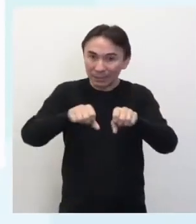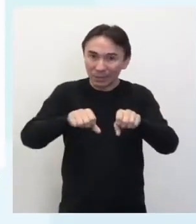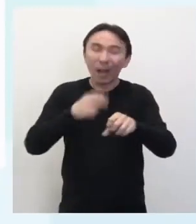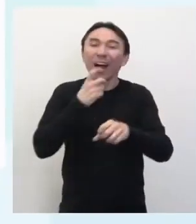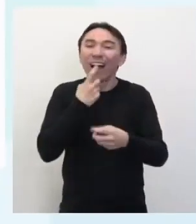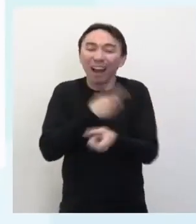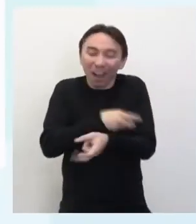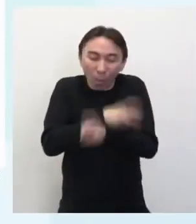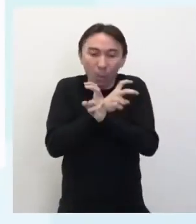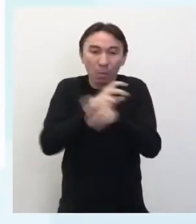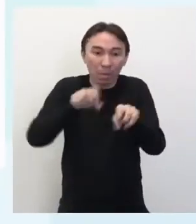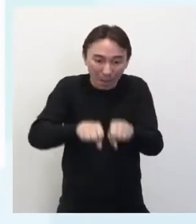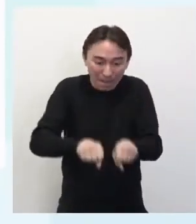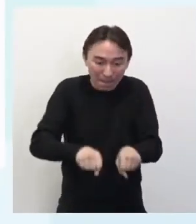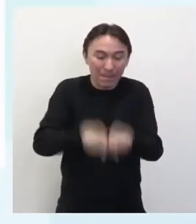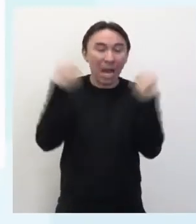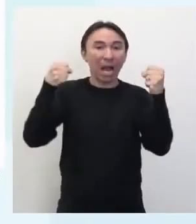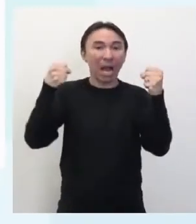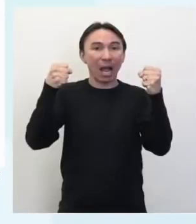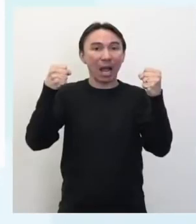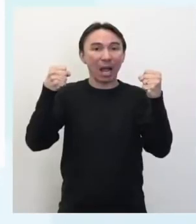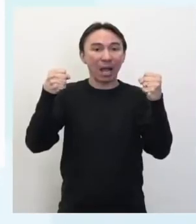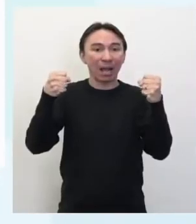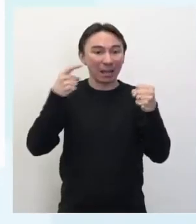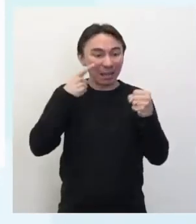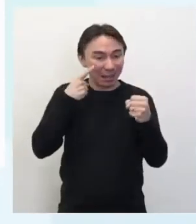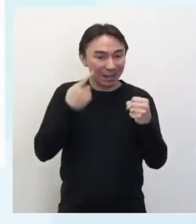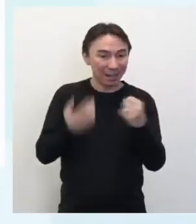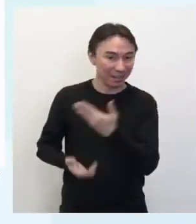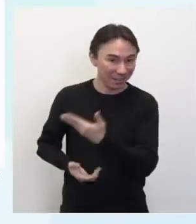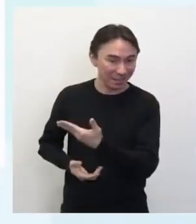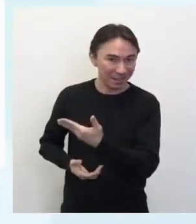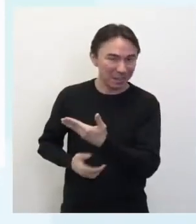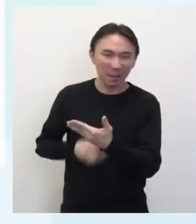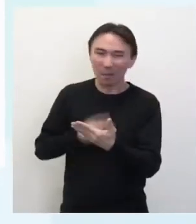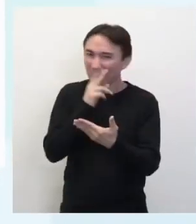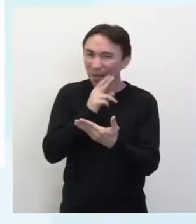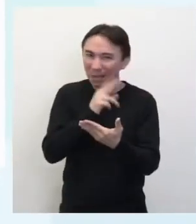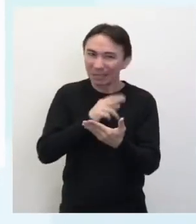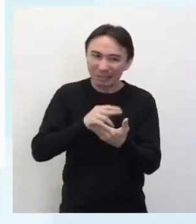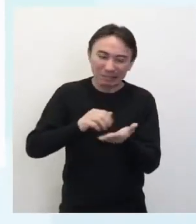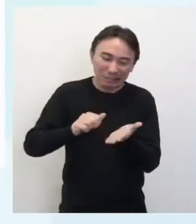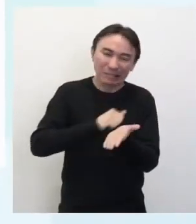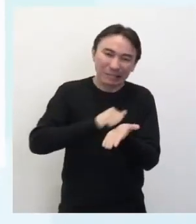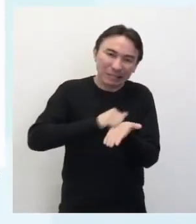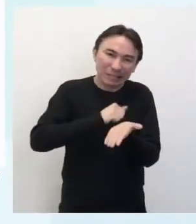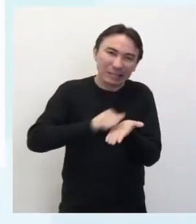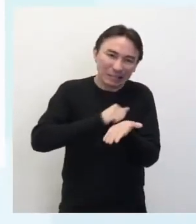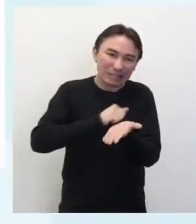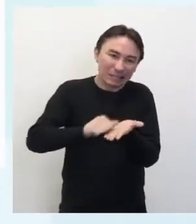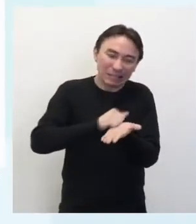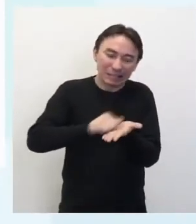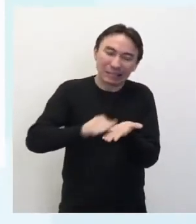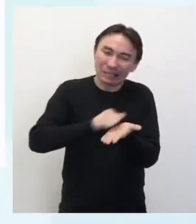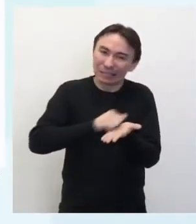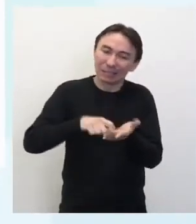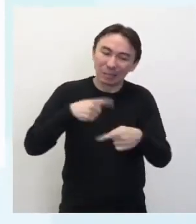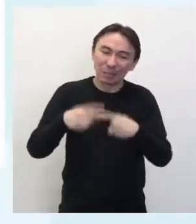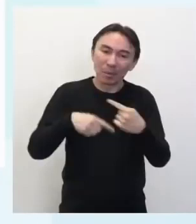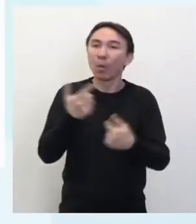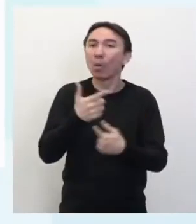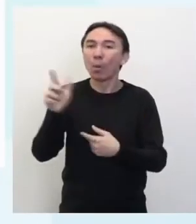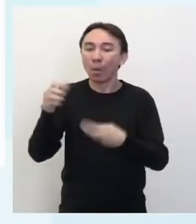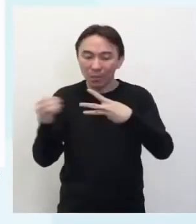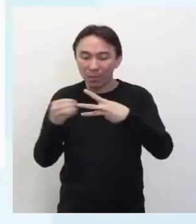meio que lixar, né? Vai deixar ele bonitinho e depois vai outra célula ali e vai começar a colar, vamos